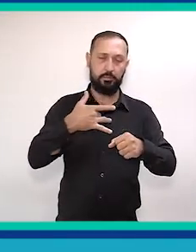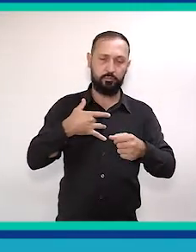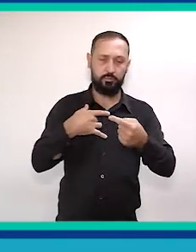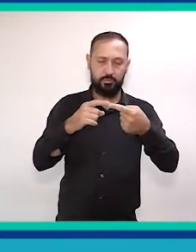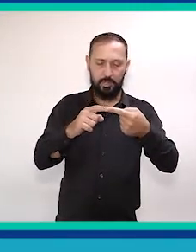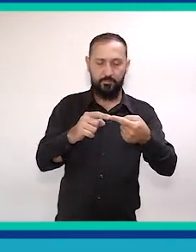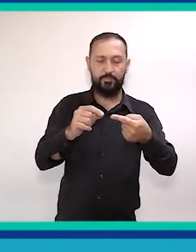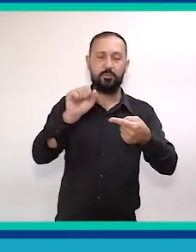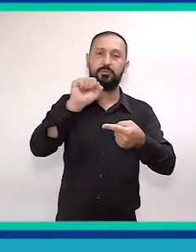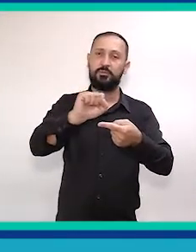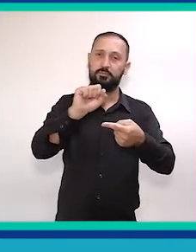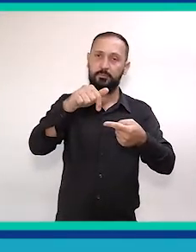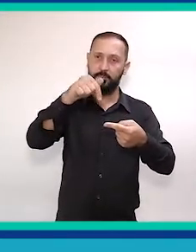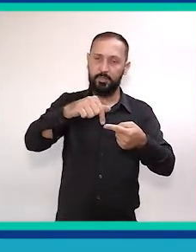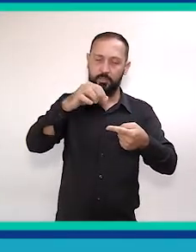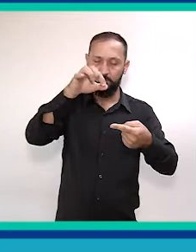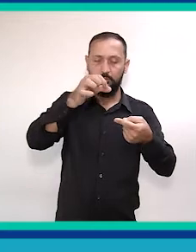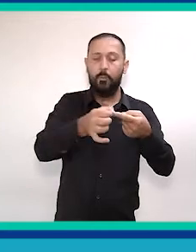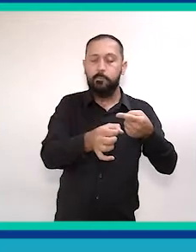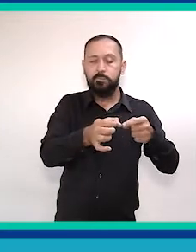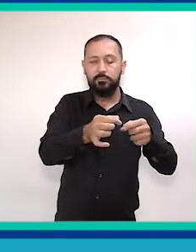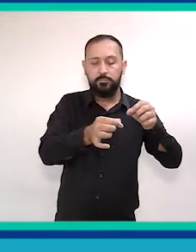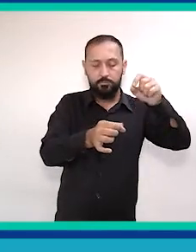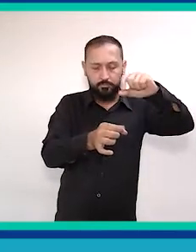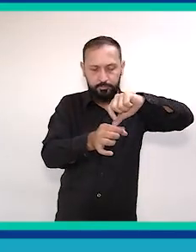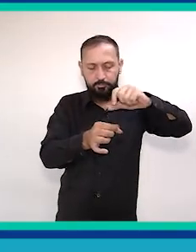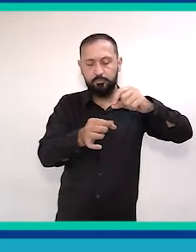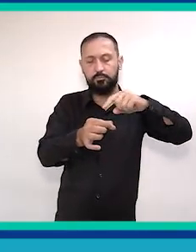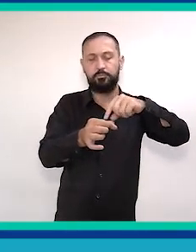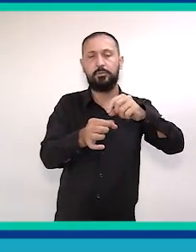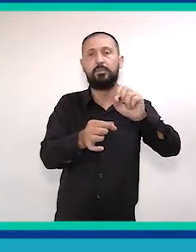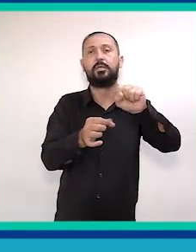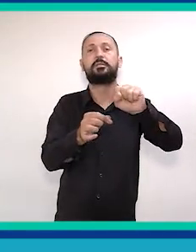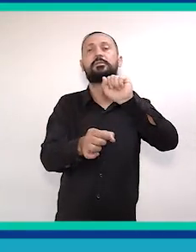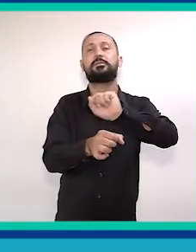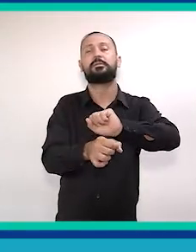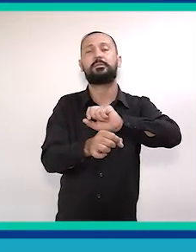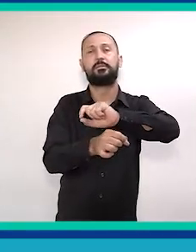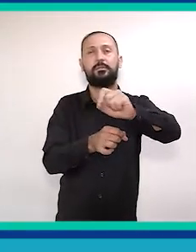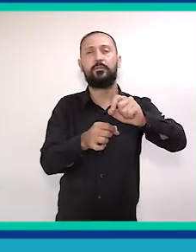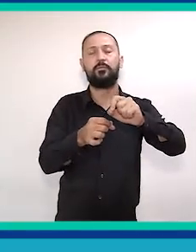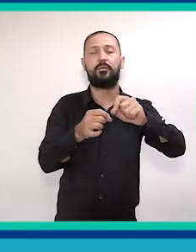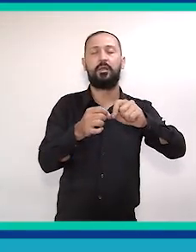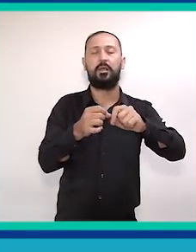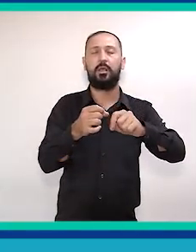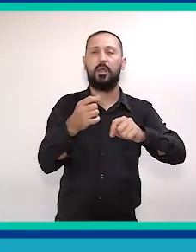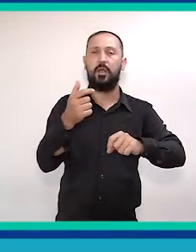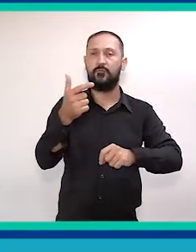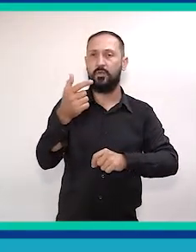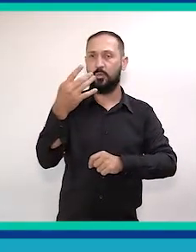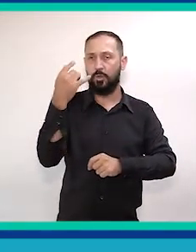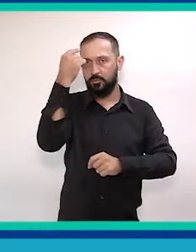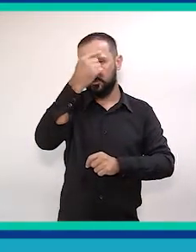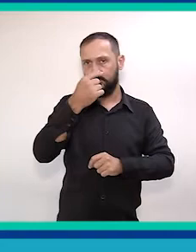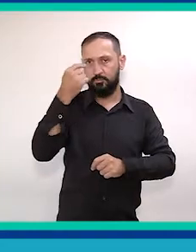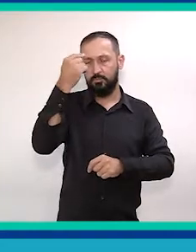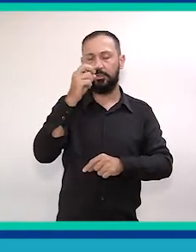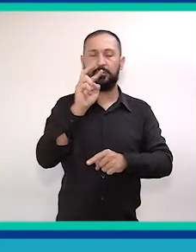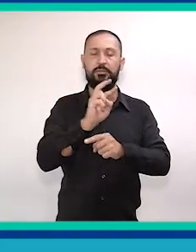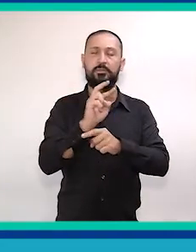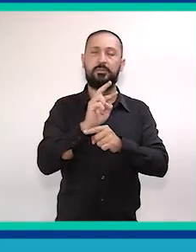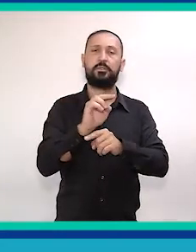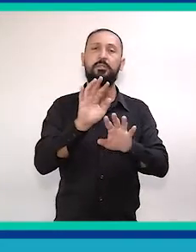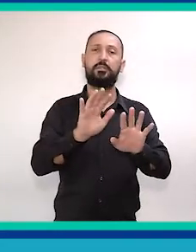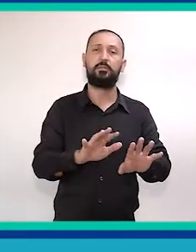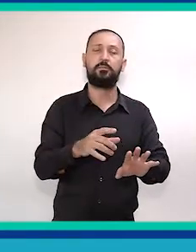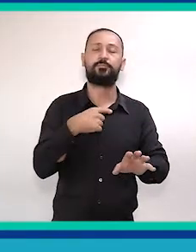ou a célula saudável para crescer dentro de cada um desses buraquinhos. Ela vai ficar durante 24 horas ali com o meio